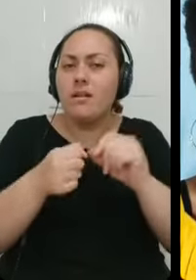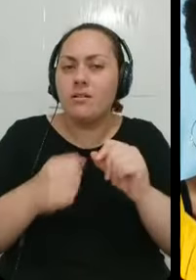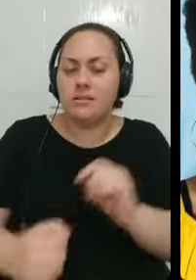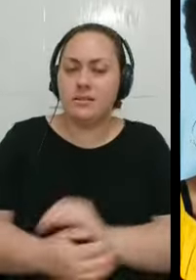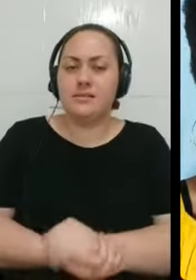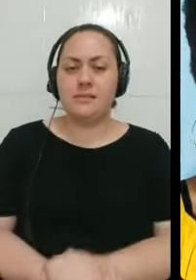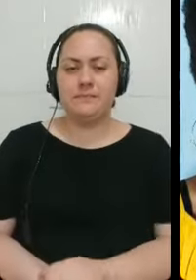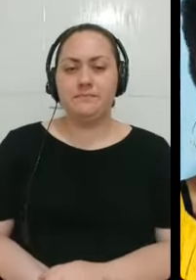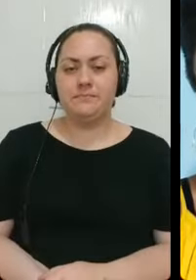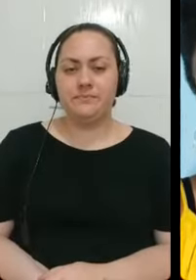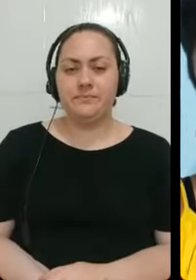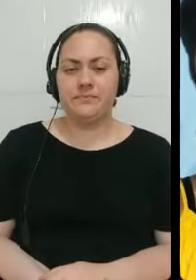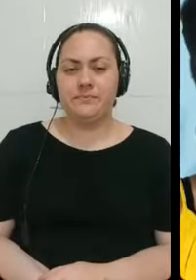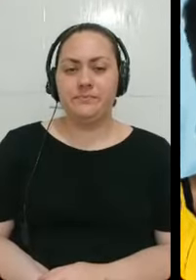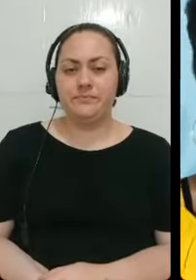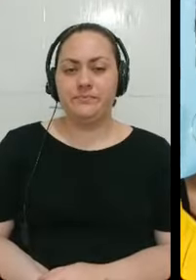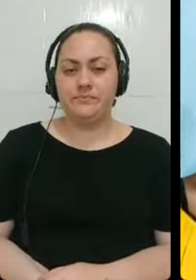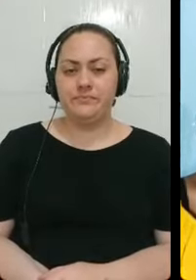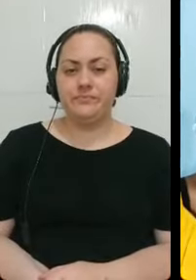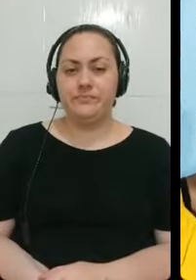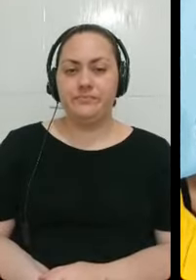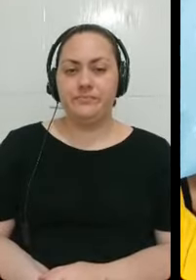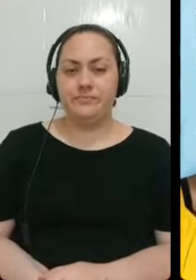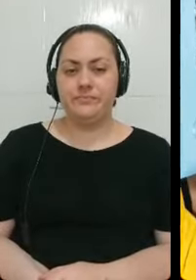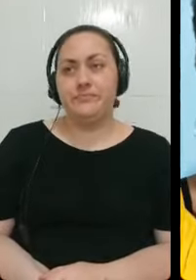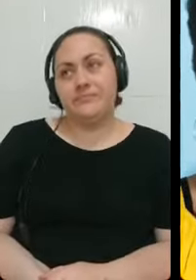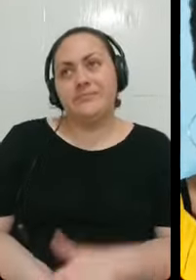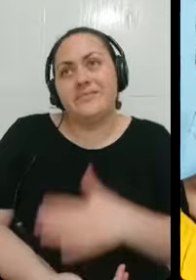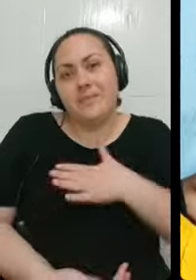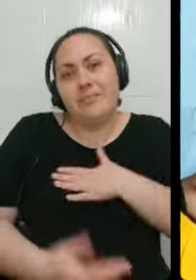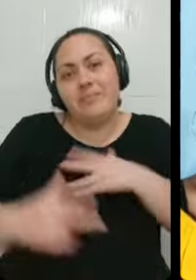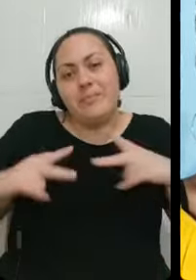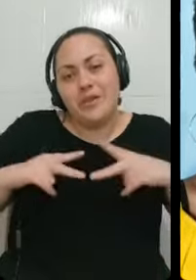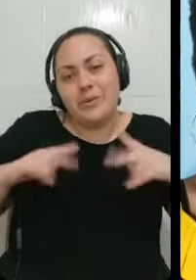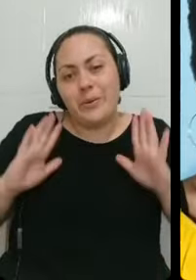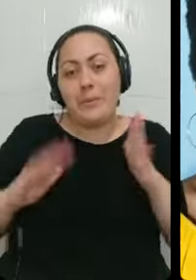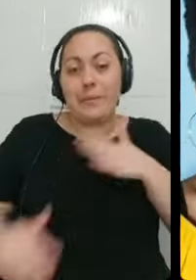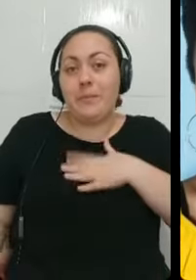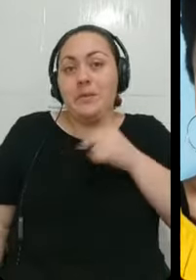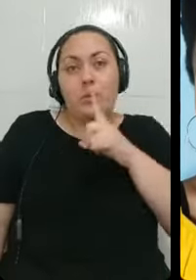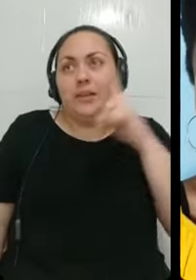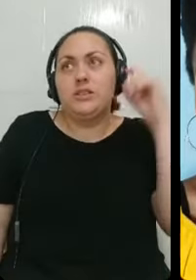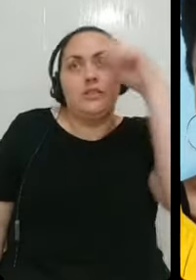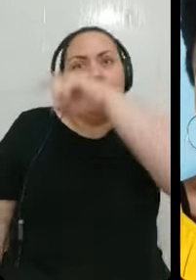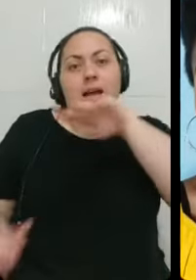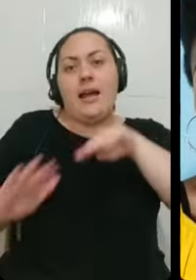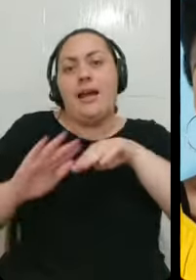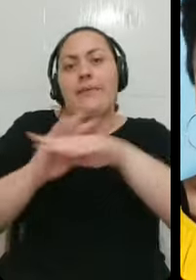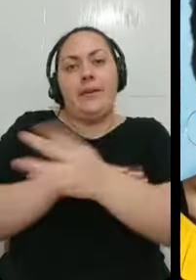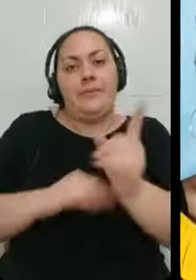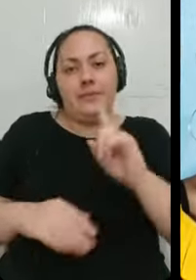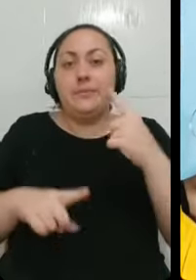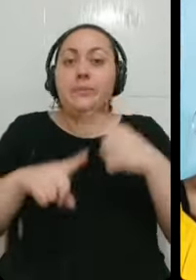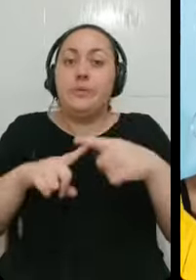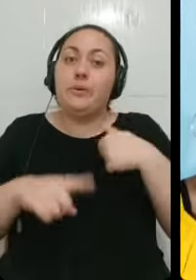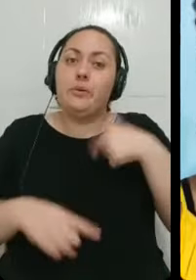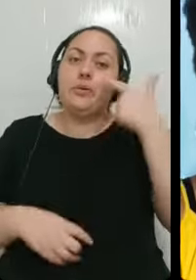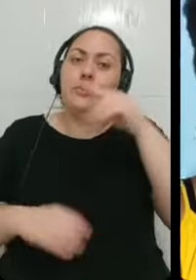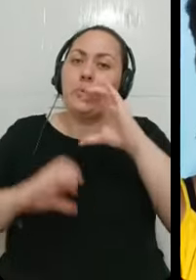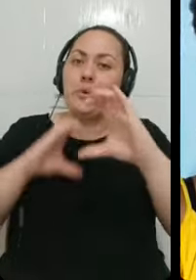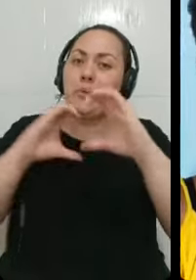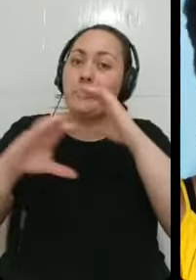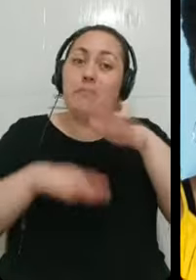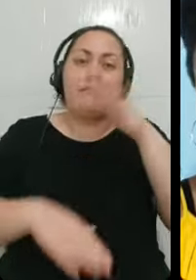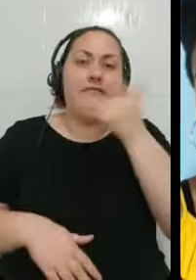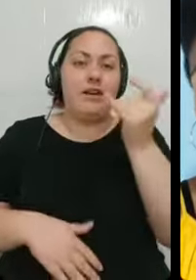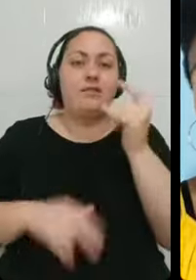então, para mim, assim, aí é uma questão bem pessoal, não foi tão difícil se adaptar, porque eu me comunico muito mais fácil